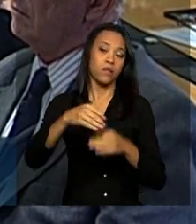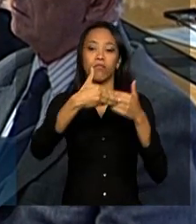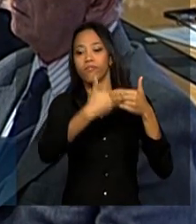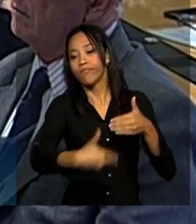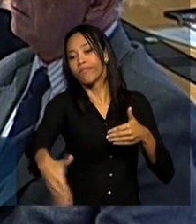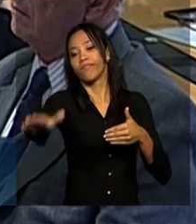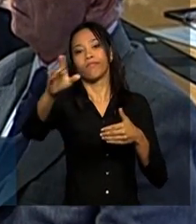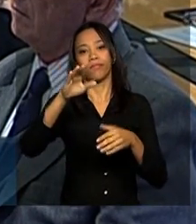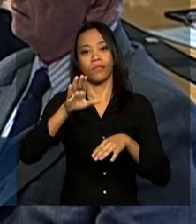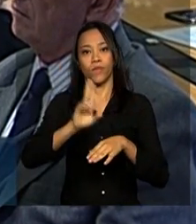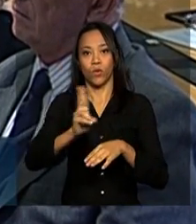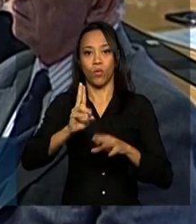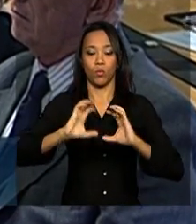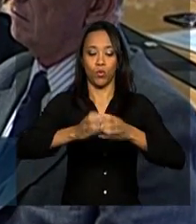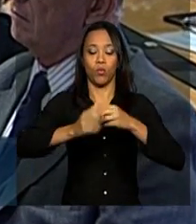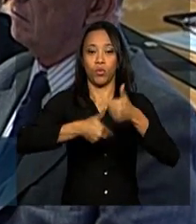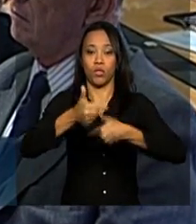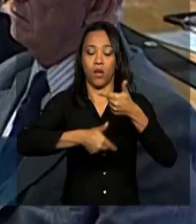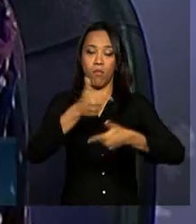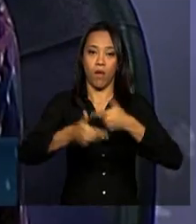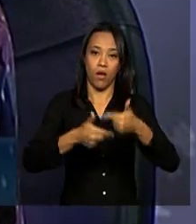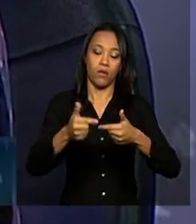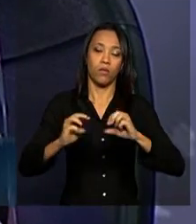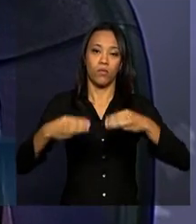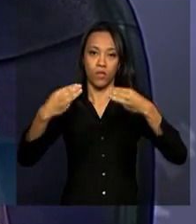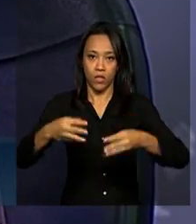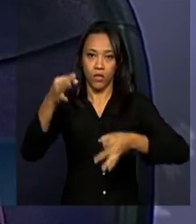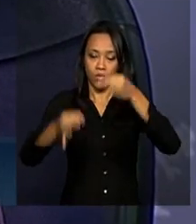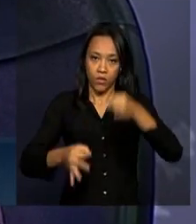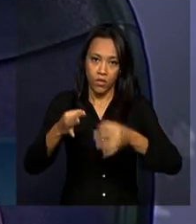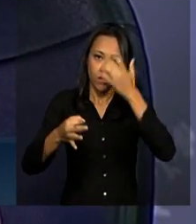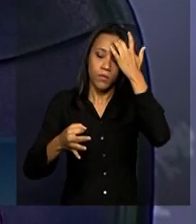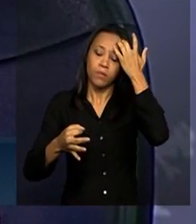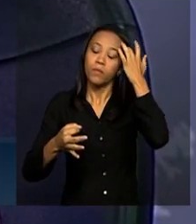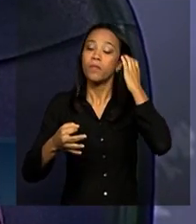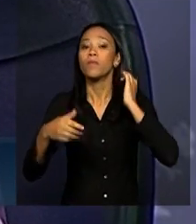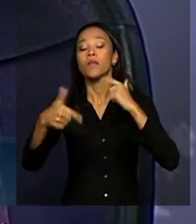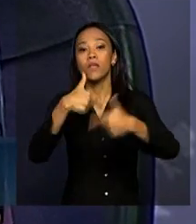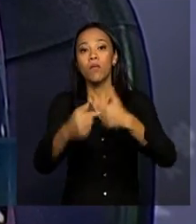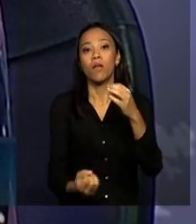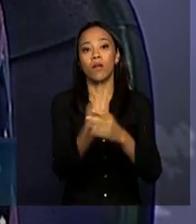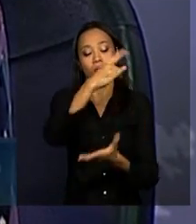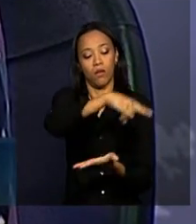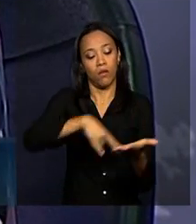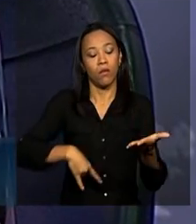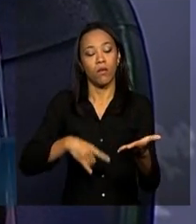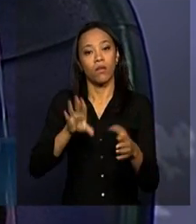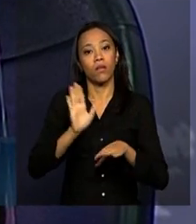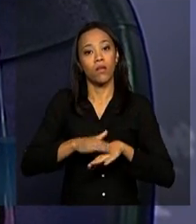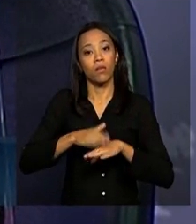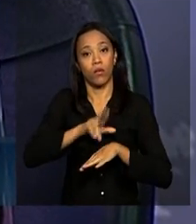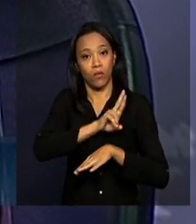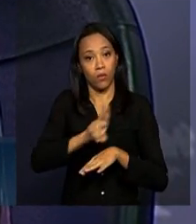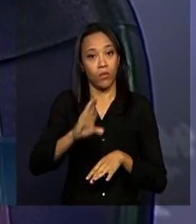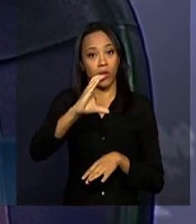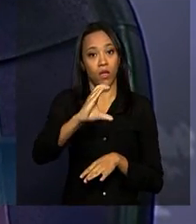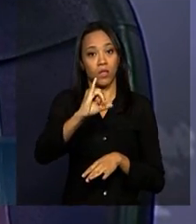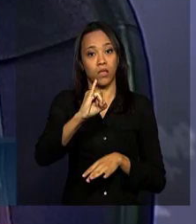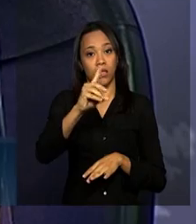Justiça que trabalhou intensamente para a elaboração dessa portaria. E em nome da Cida